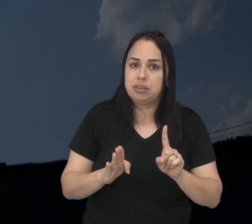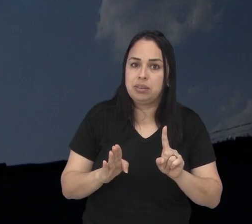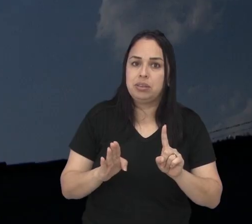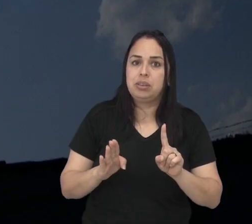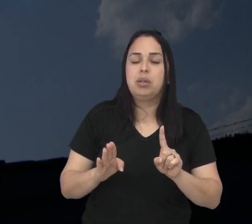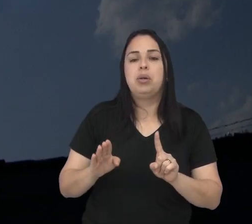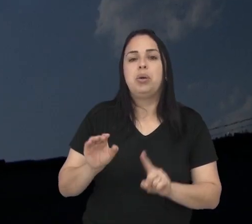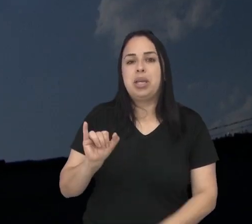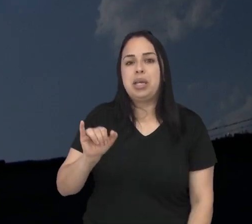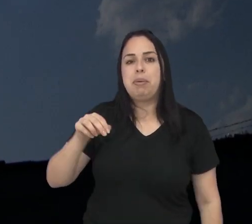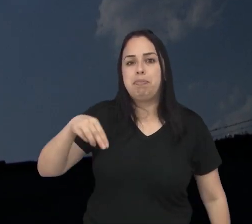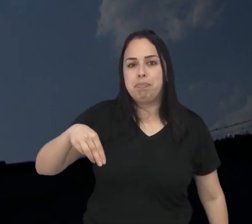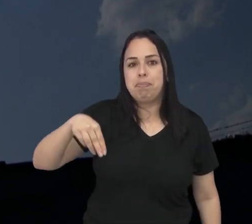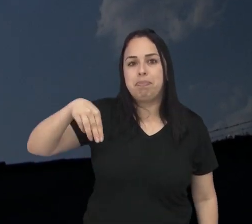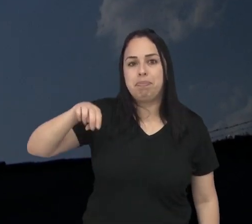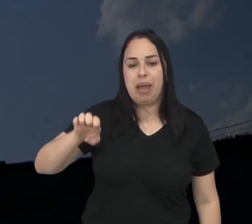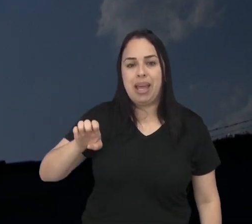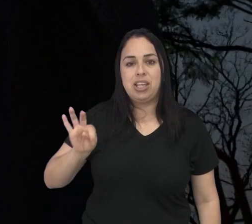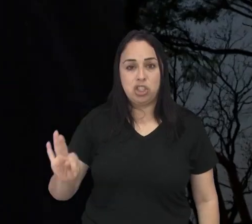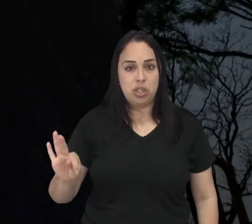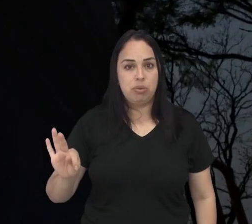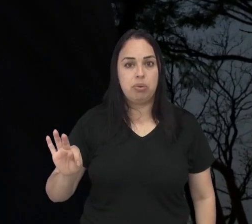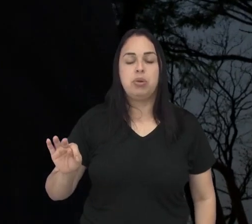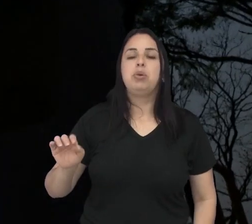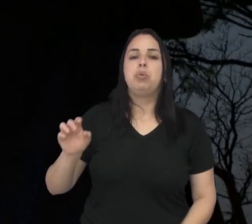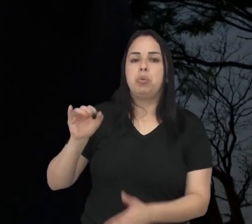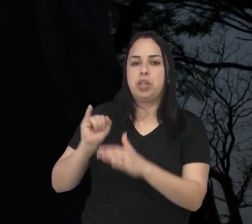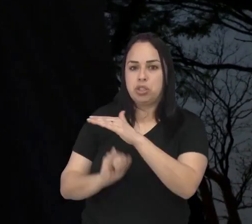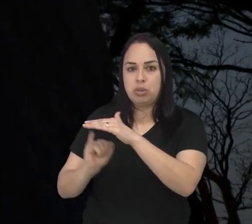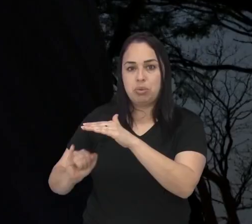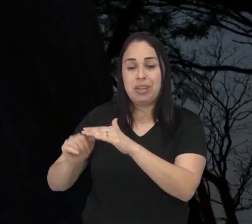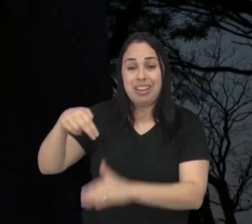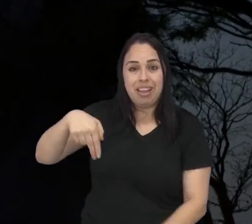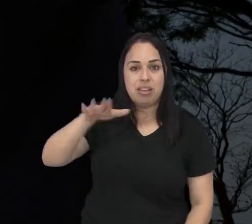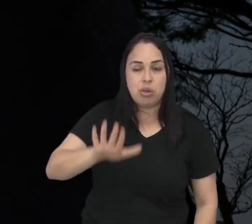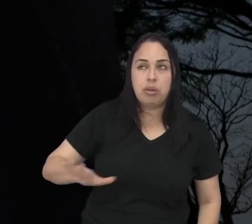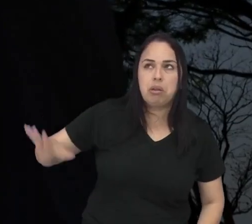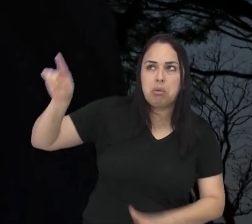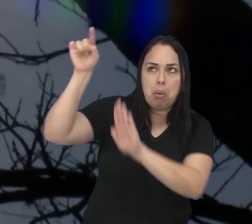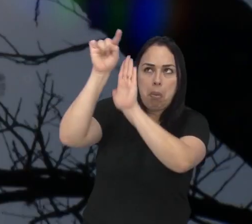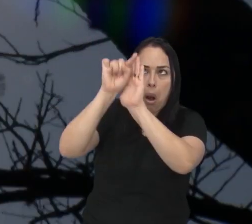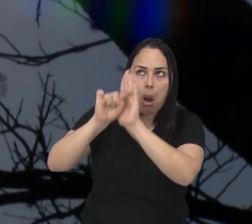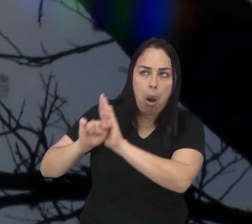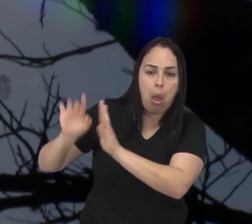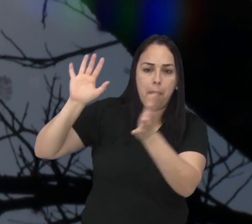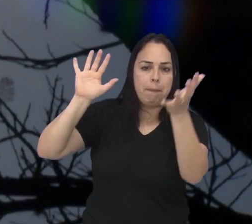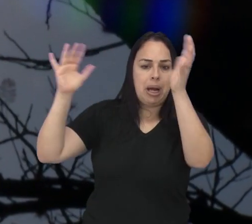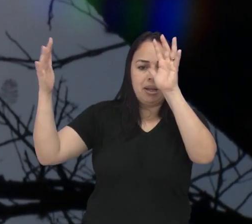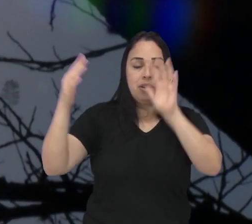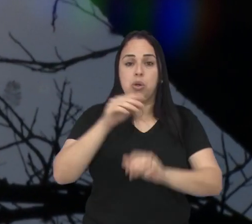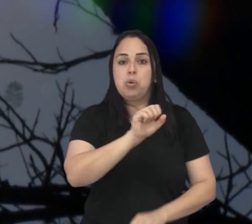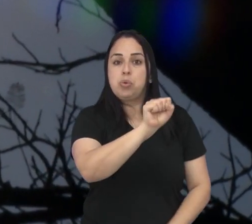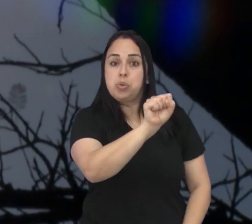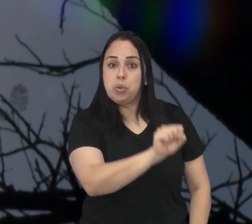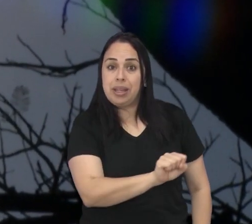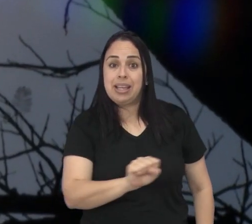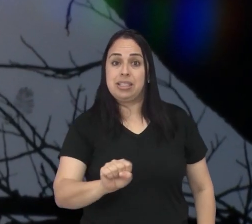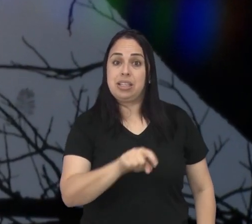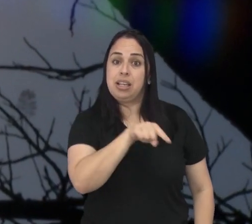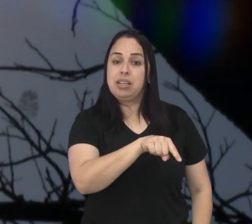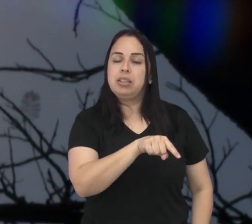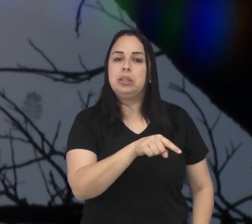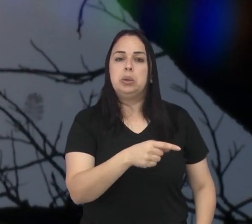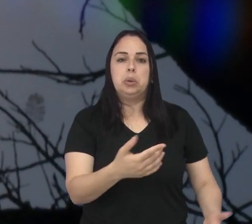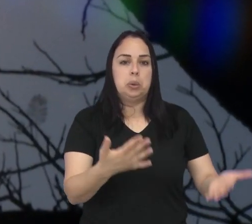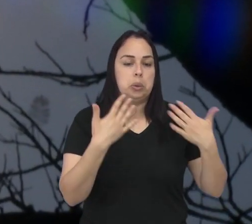Brasil. Segundo o IMET, o Instituto Nacional de Meteorologia, o Sudeste é uma das regiões que